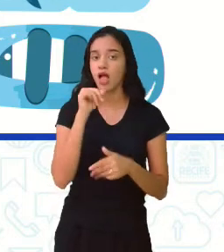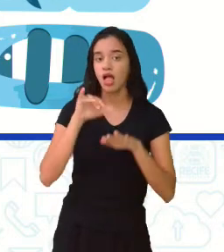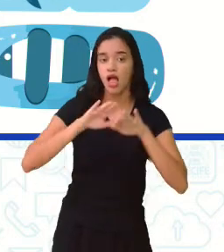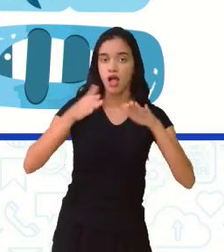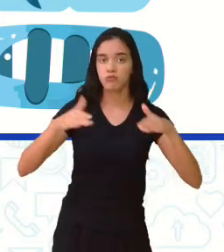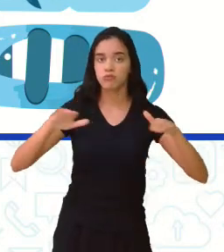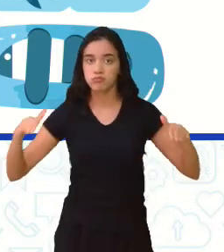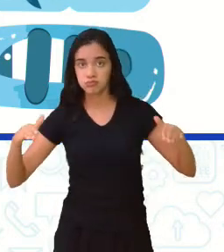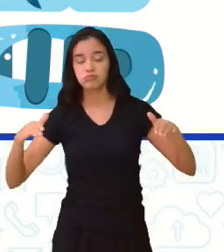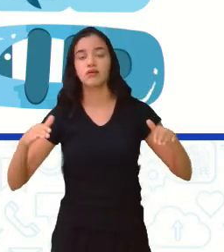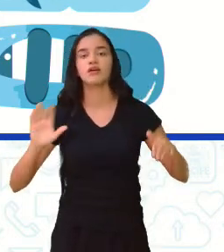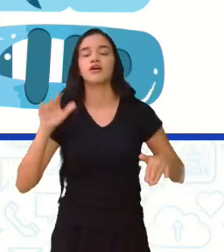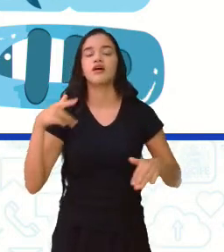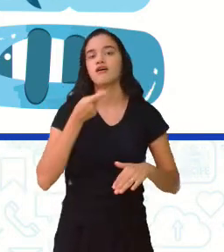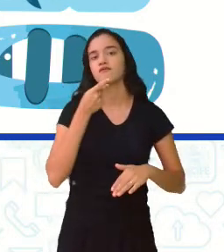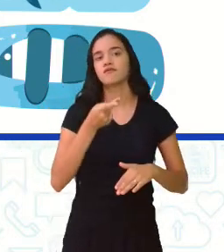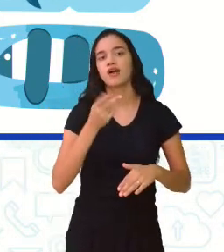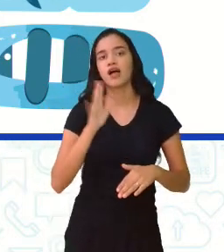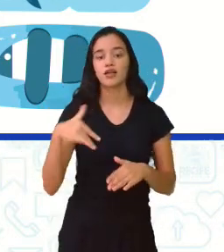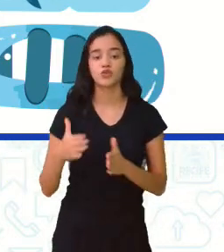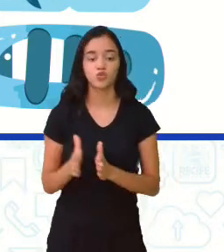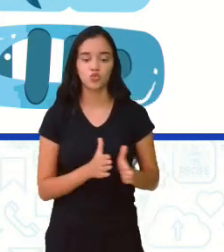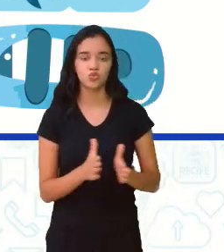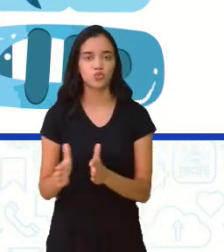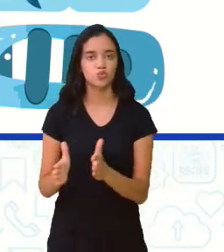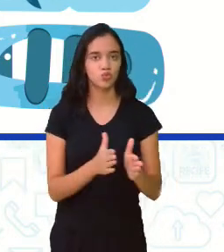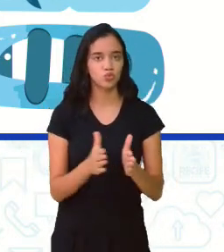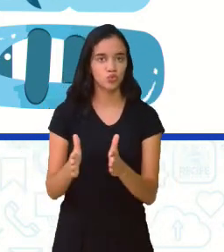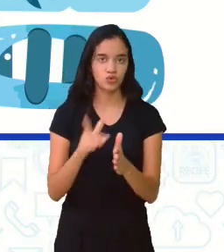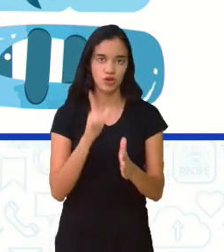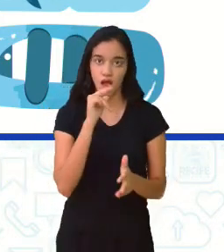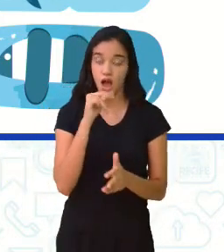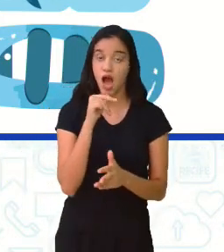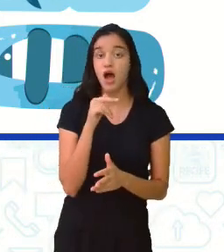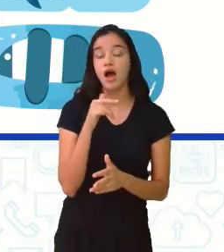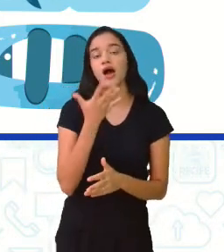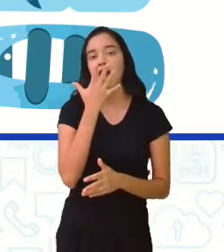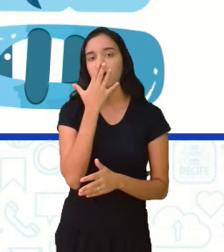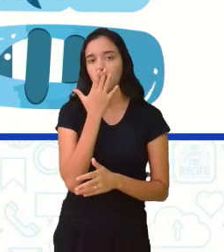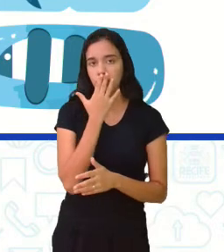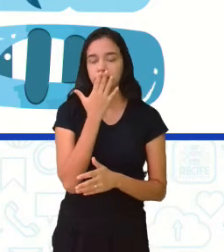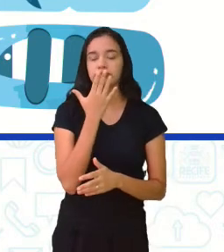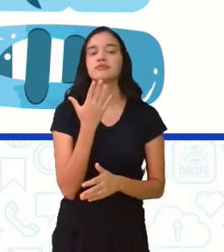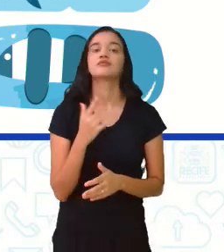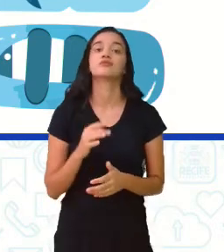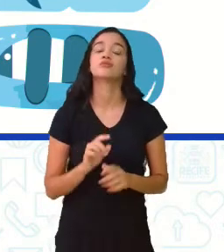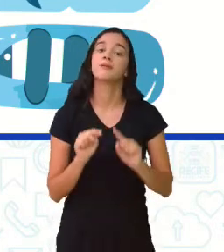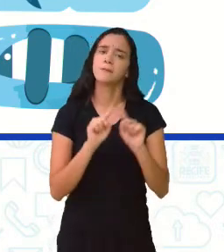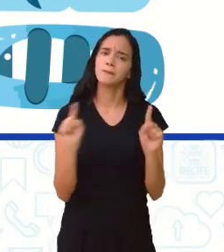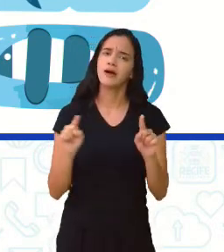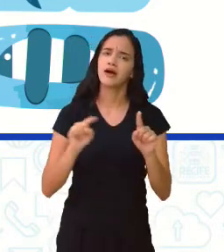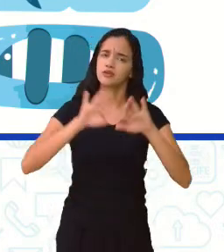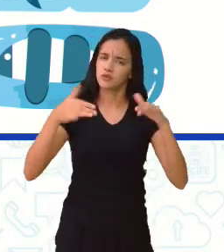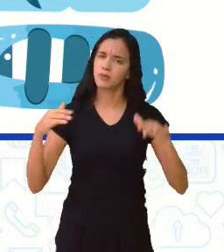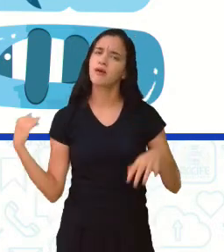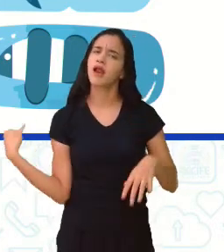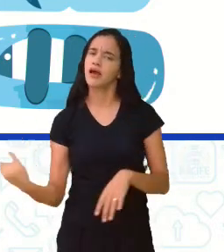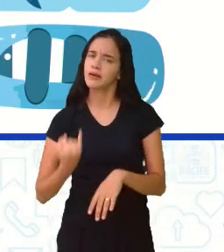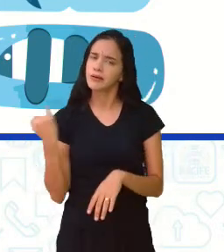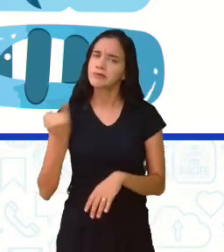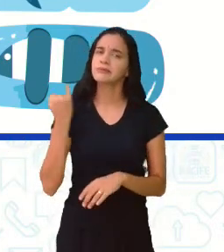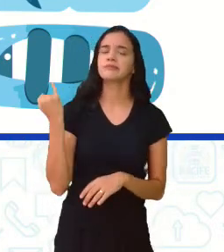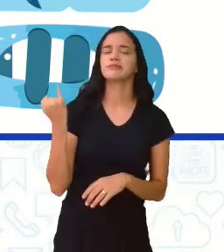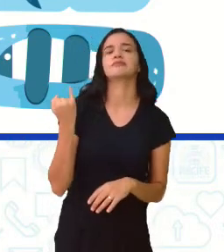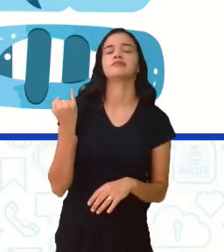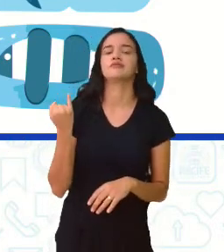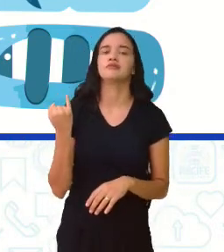Porque a gente fala muito mais nos rios, né, que são de água doce e tudo mais. Mas os mares também são super importantes para a